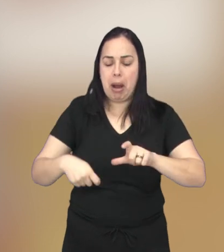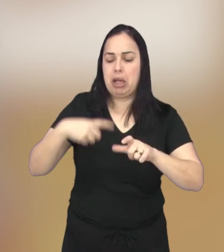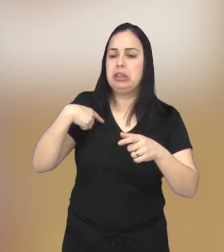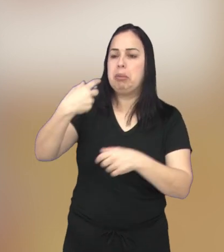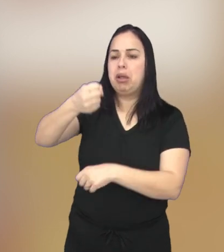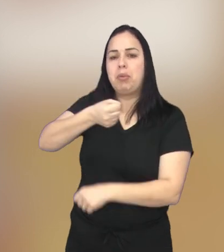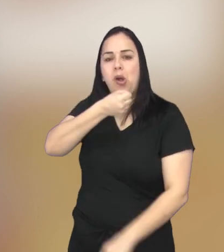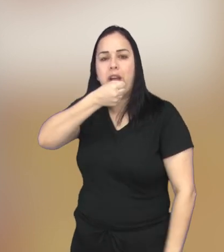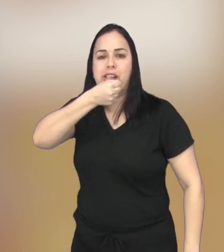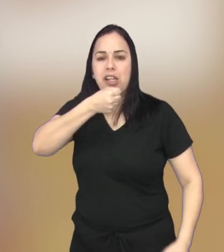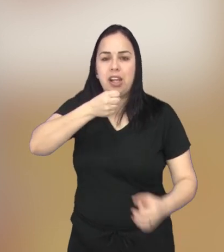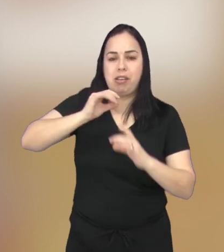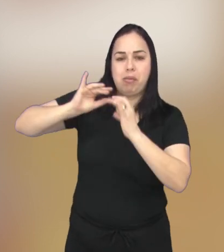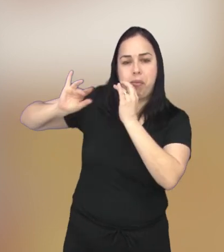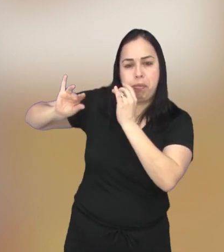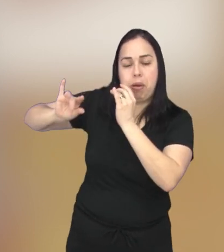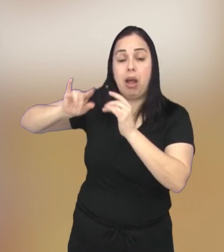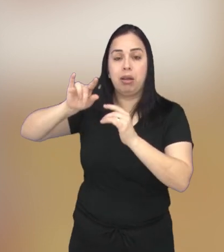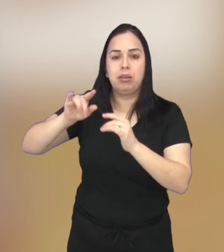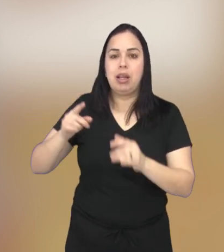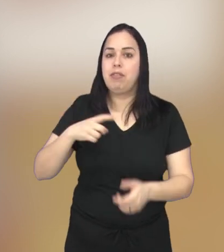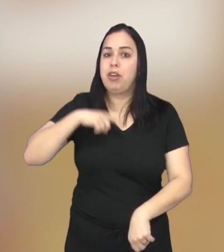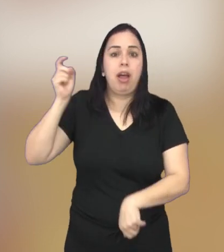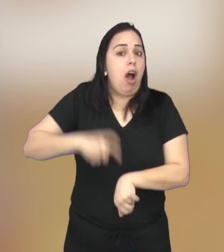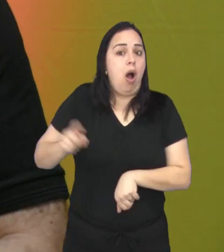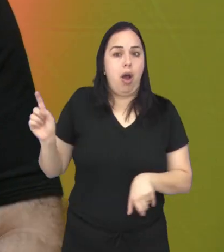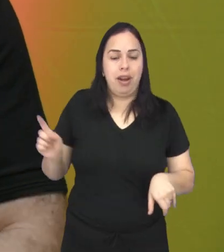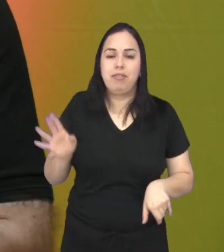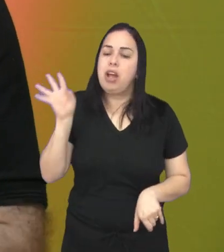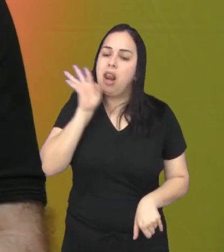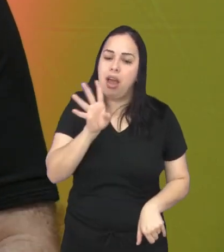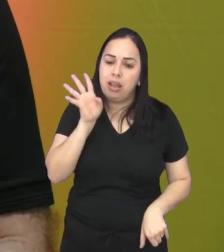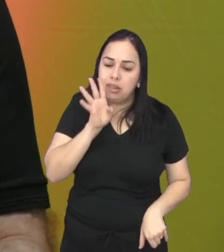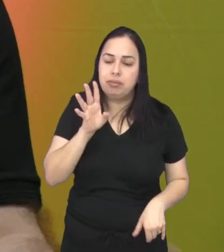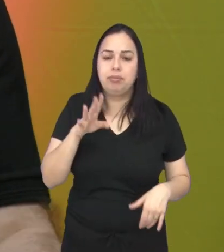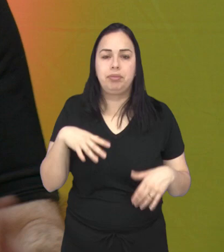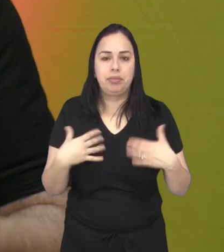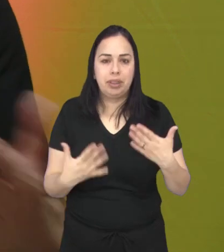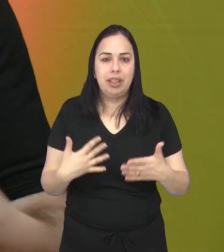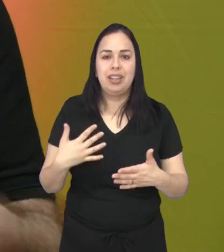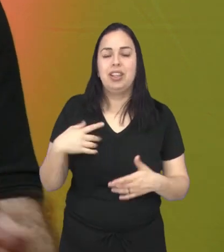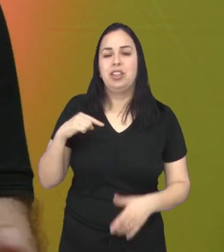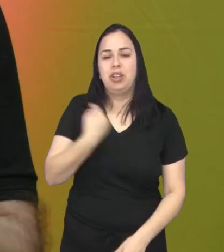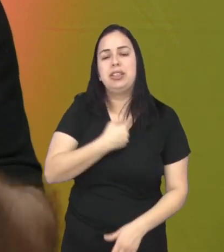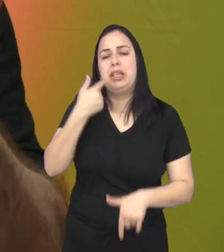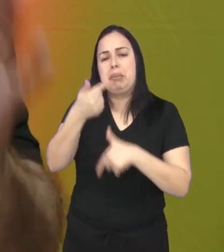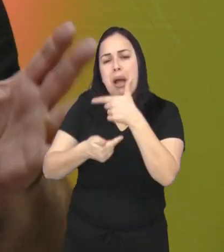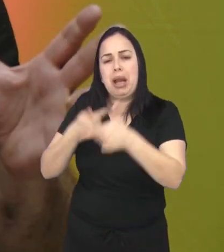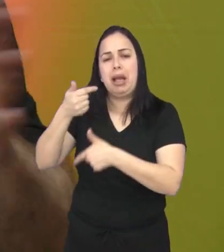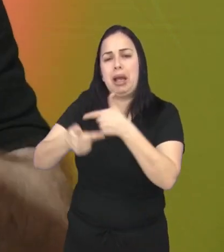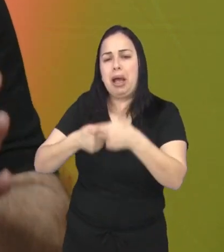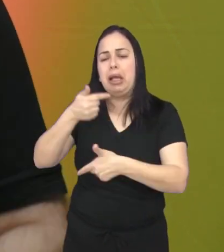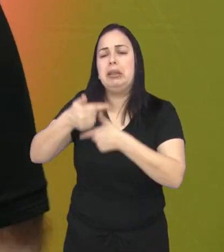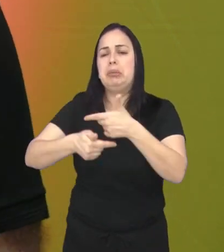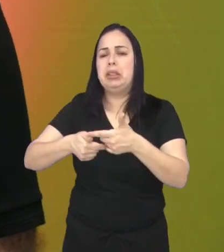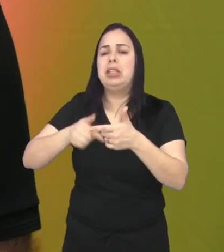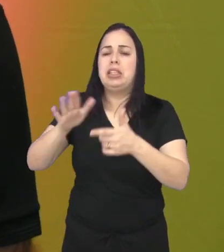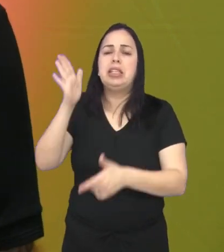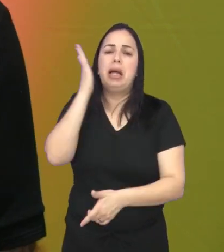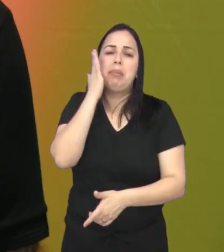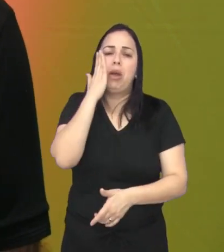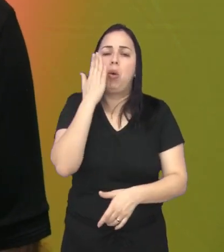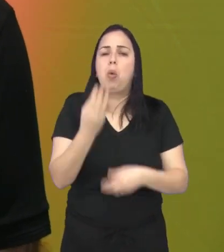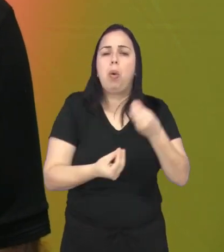tu pode fazer essas coisas também, mas foi muito papum, assim, muito legal. Porque também a gente estava na estrada faz tempo, foi meio que uma fotografia do negócio que